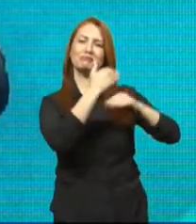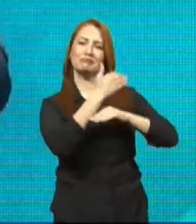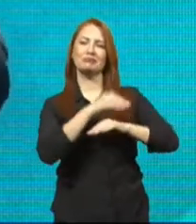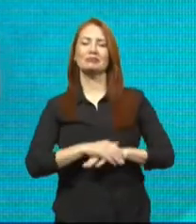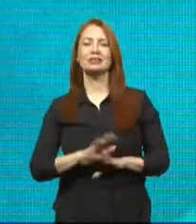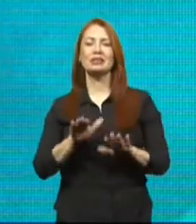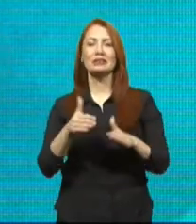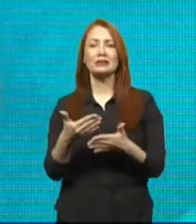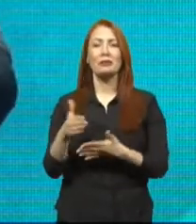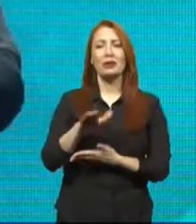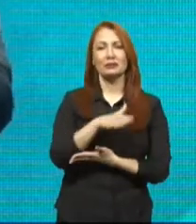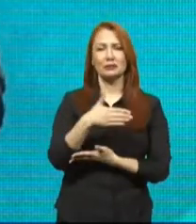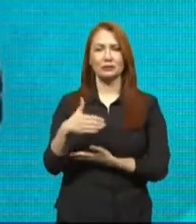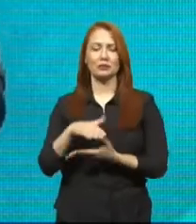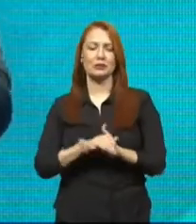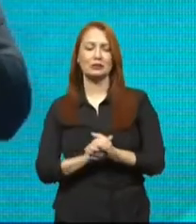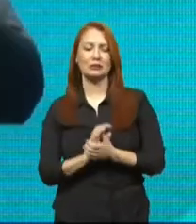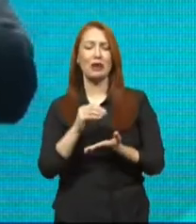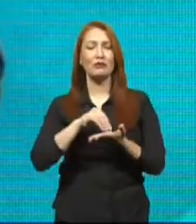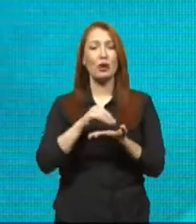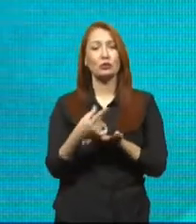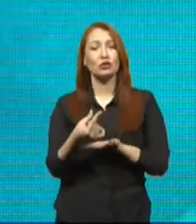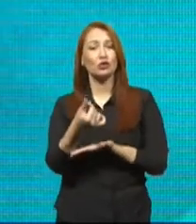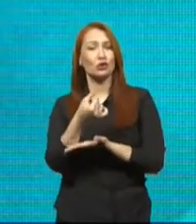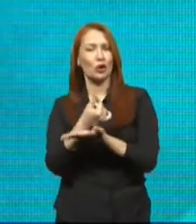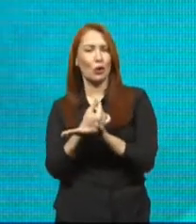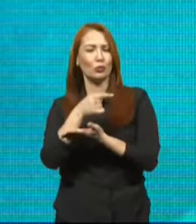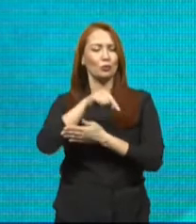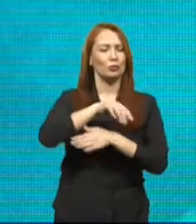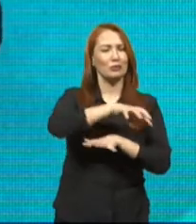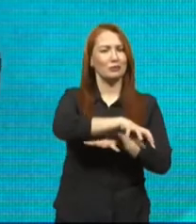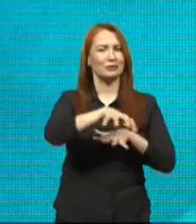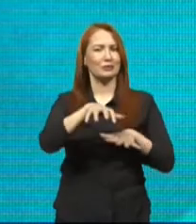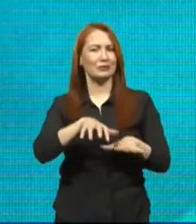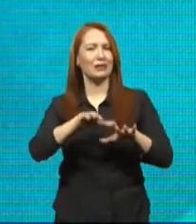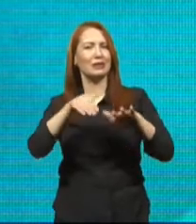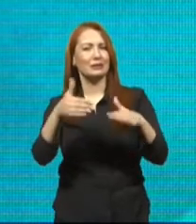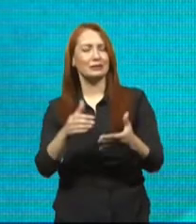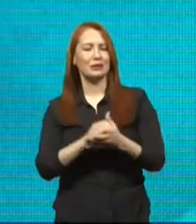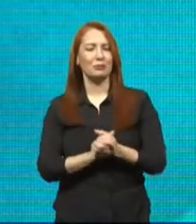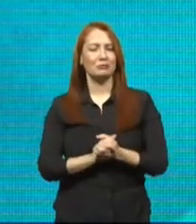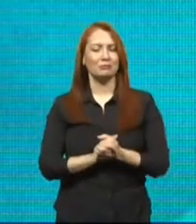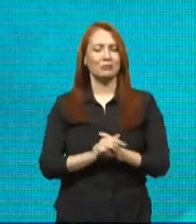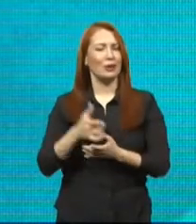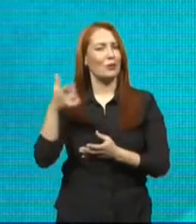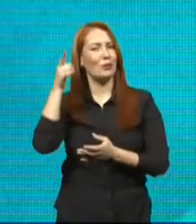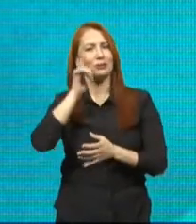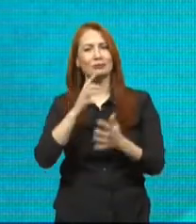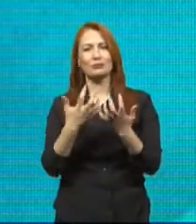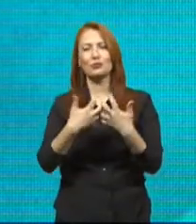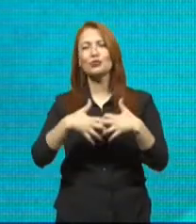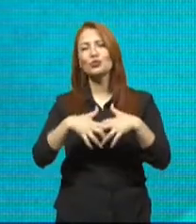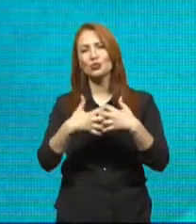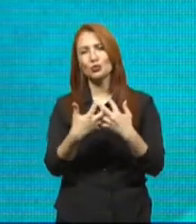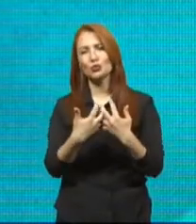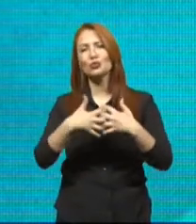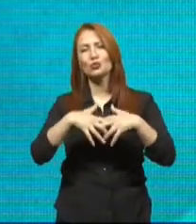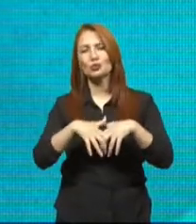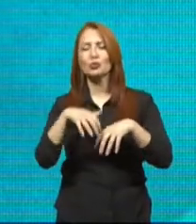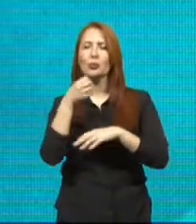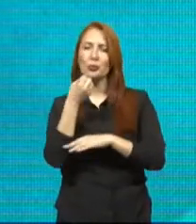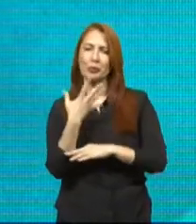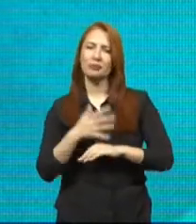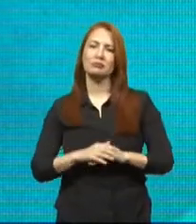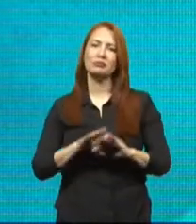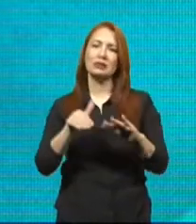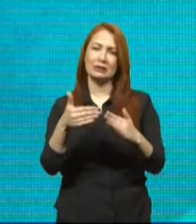a falta de recurso para esse setor começa a fazer toda essa cadeia não estar funcionando tão bem. Então, por isso que eu vejo que